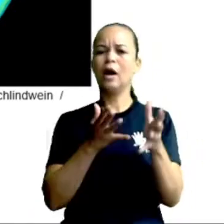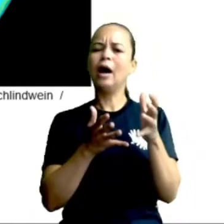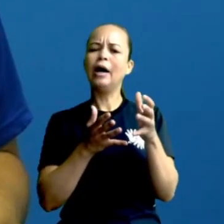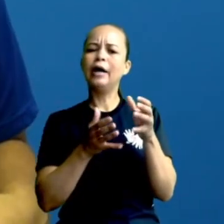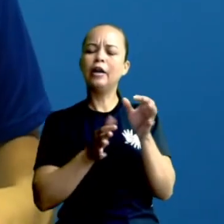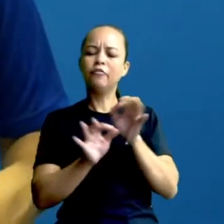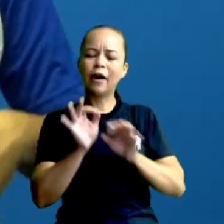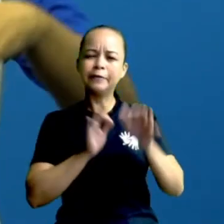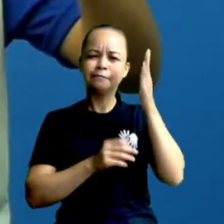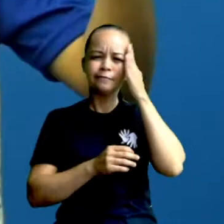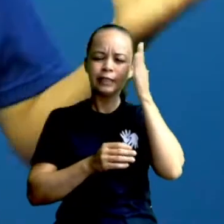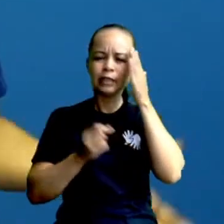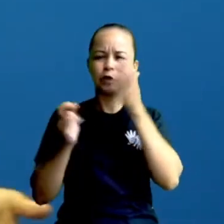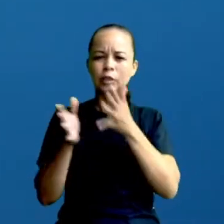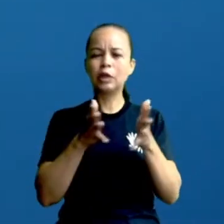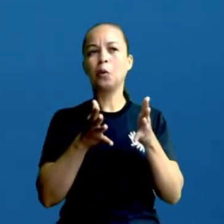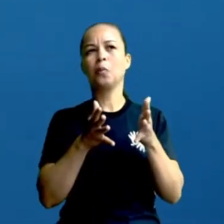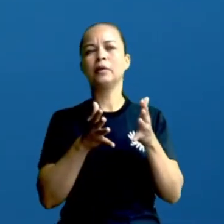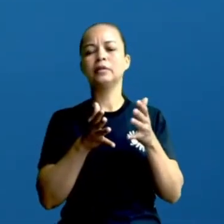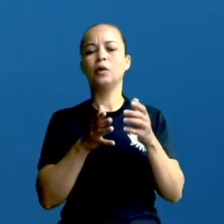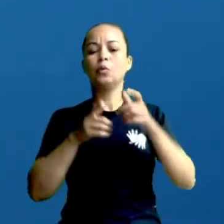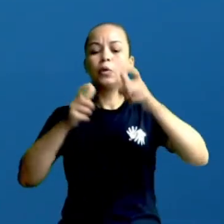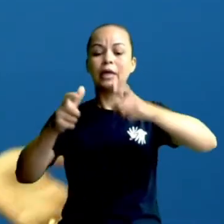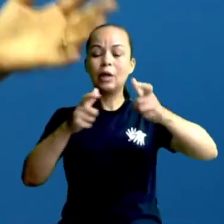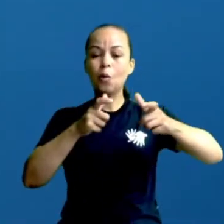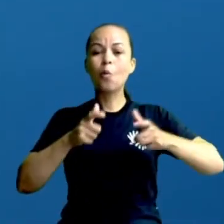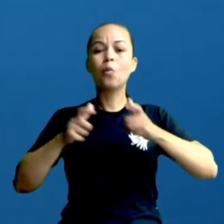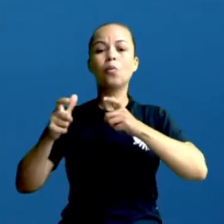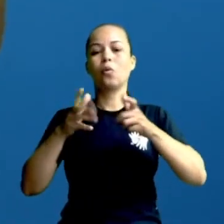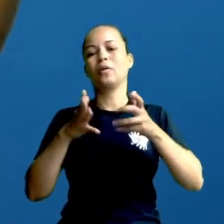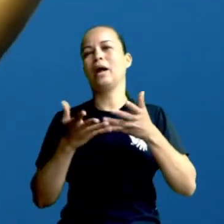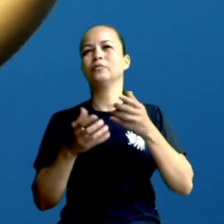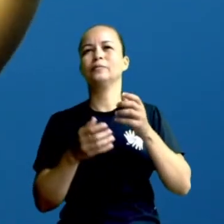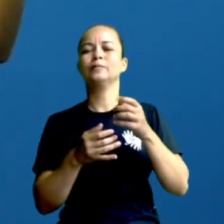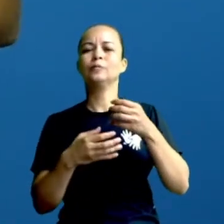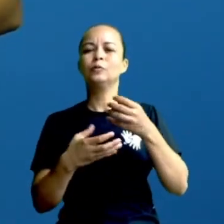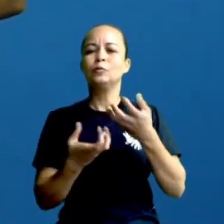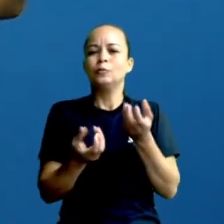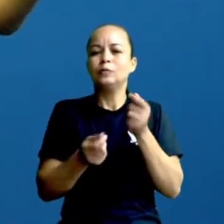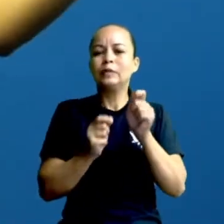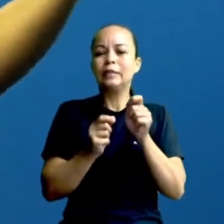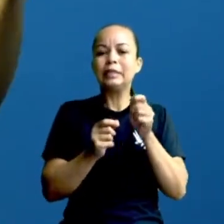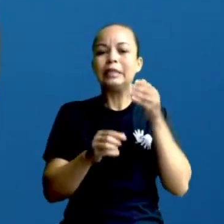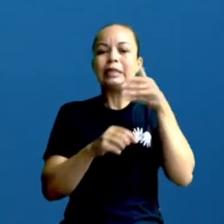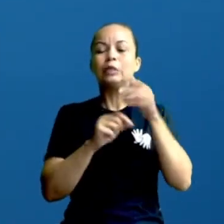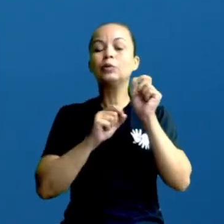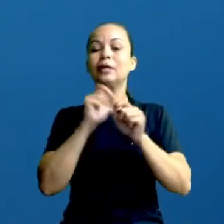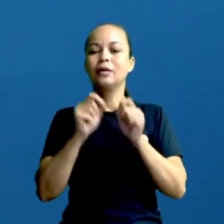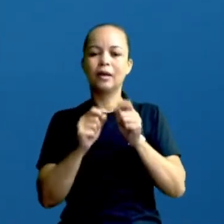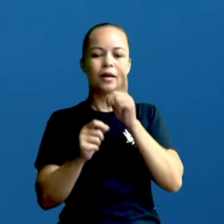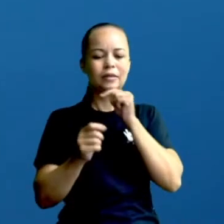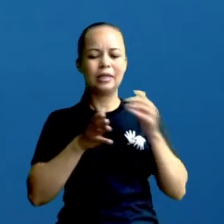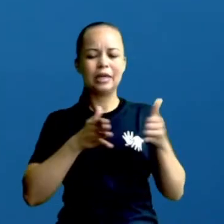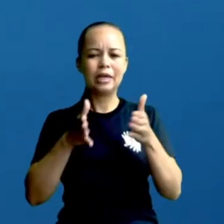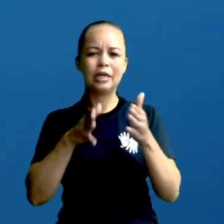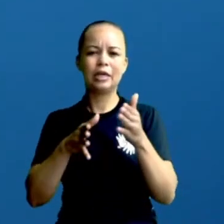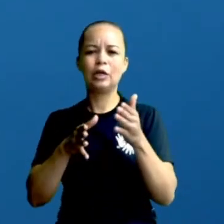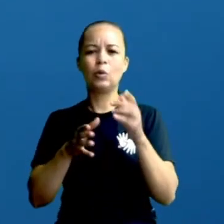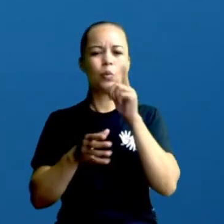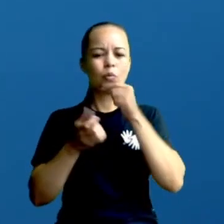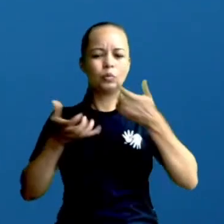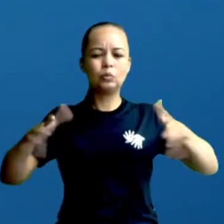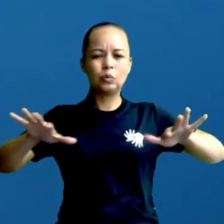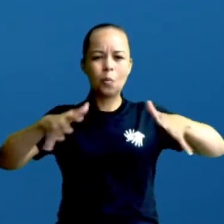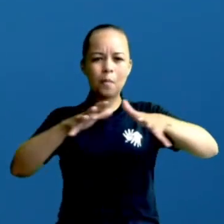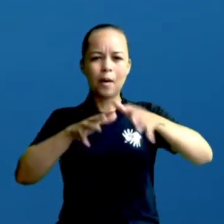enquanto compreensão do que é o ambiente, no sentido de rio, de oceano, de mata, de floresta. Vai